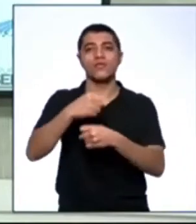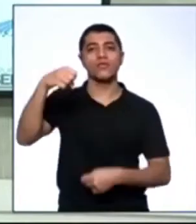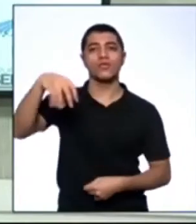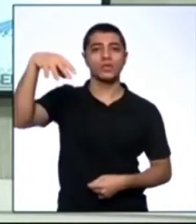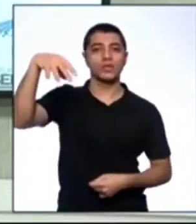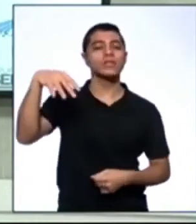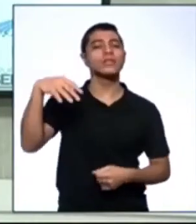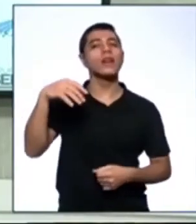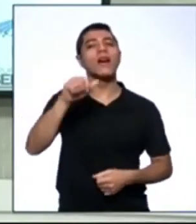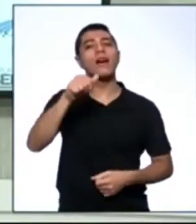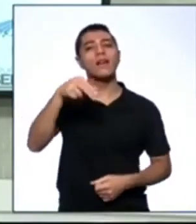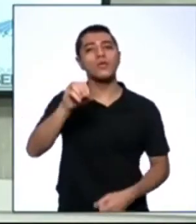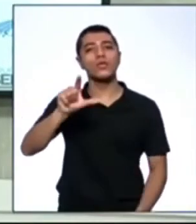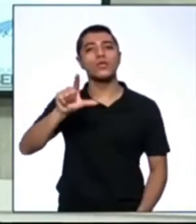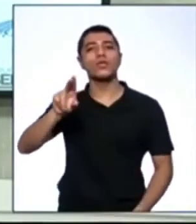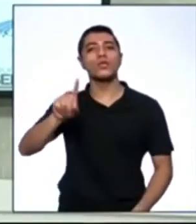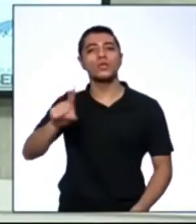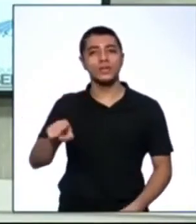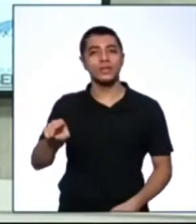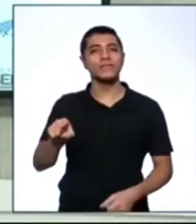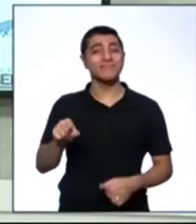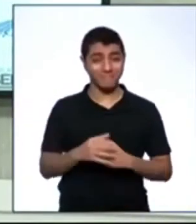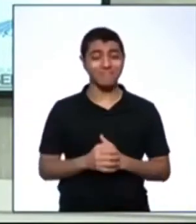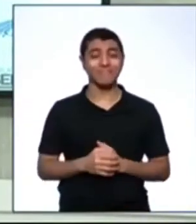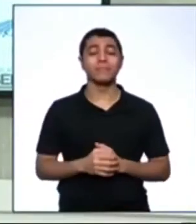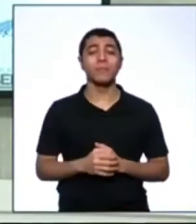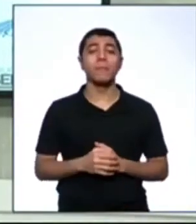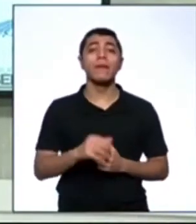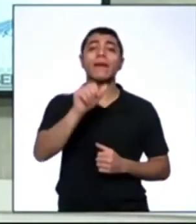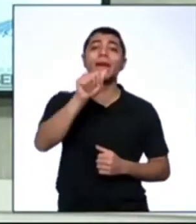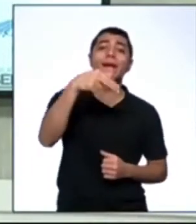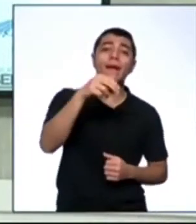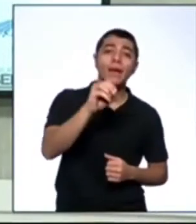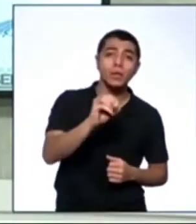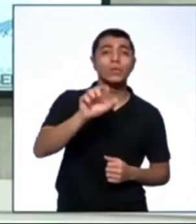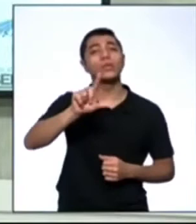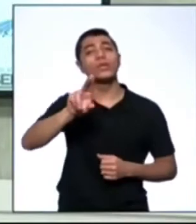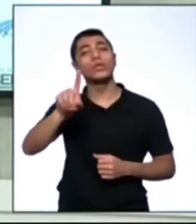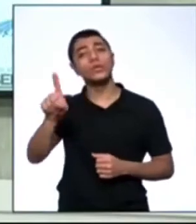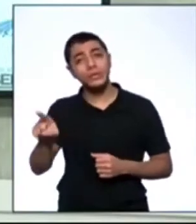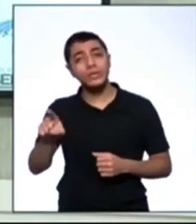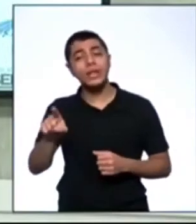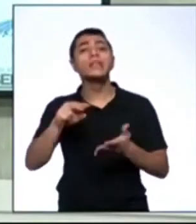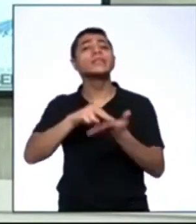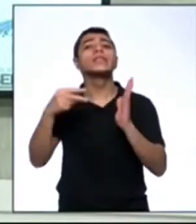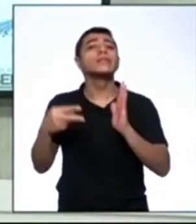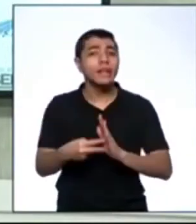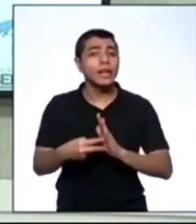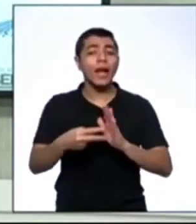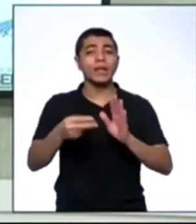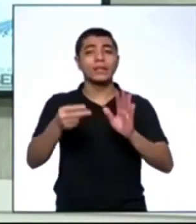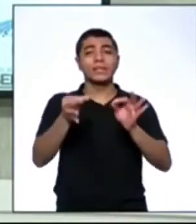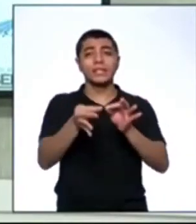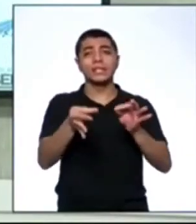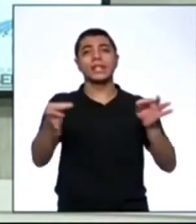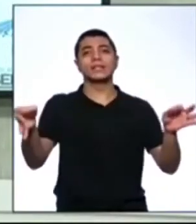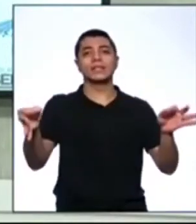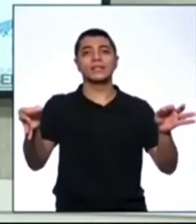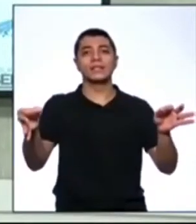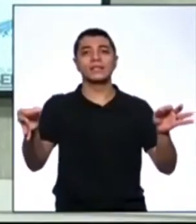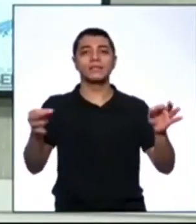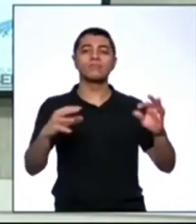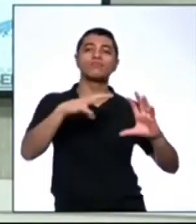ano-luz, corresponde à unidade de distância percorrida, né? É o distância, os que separa astros,